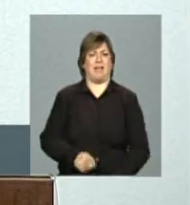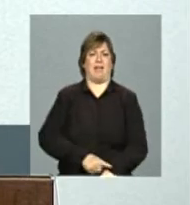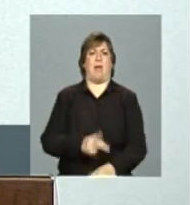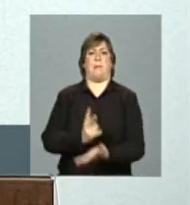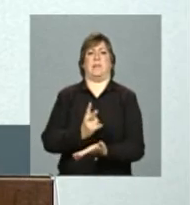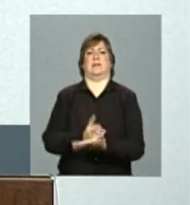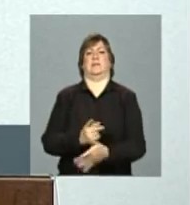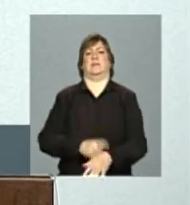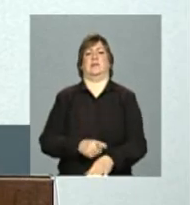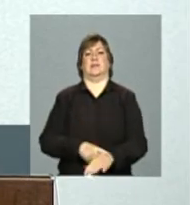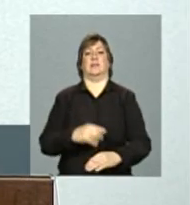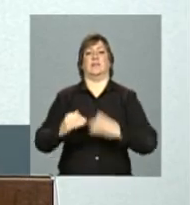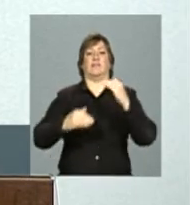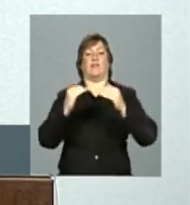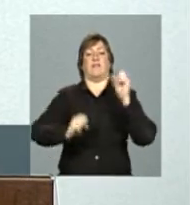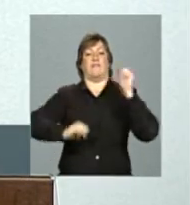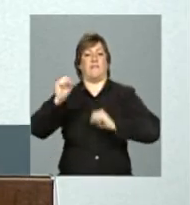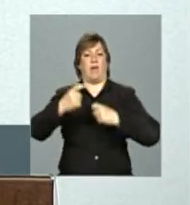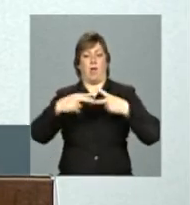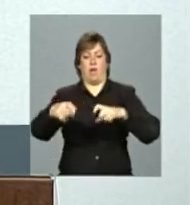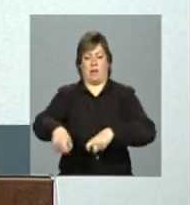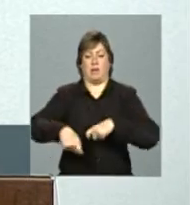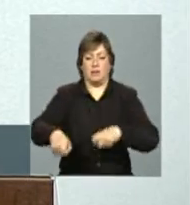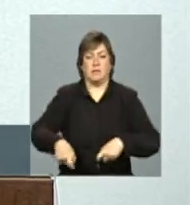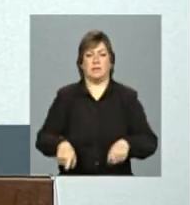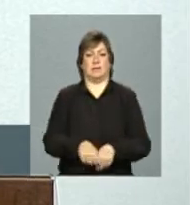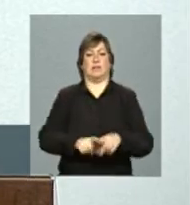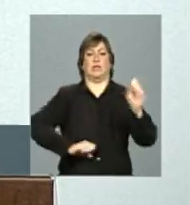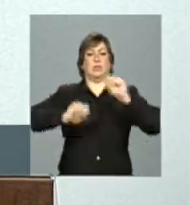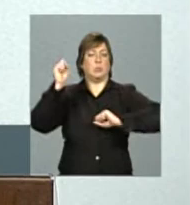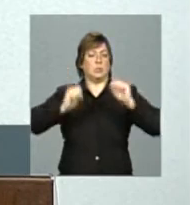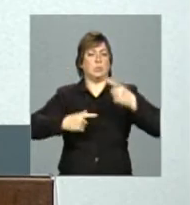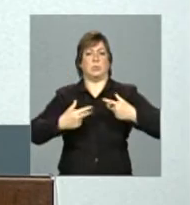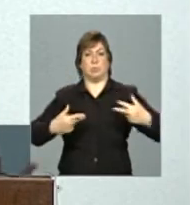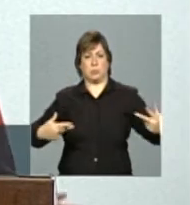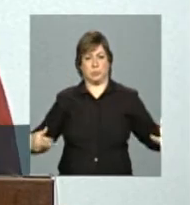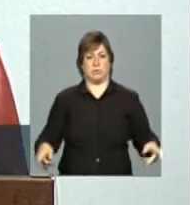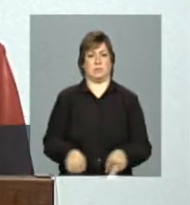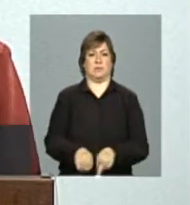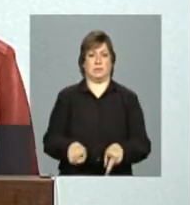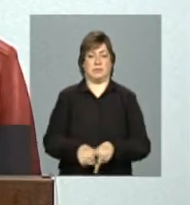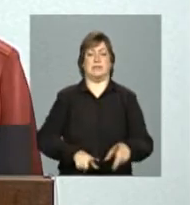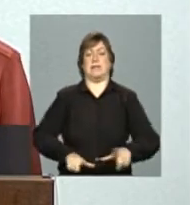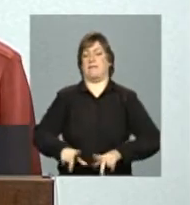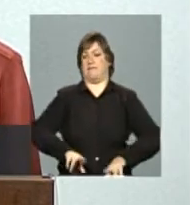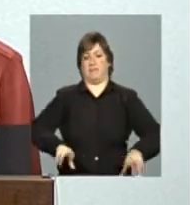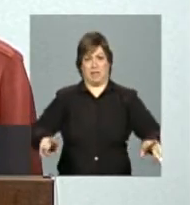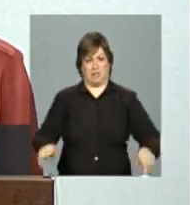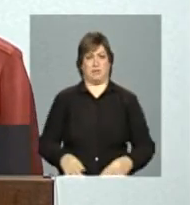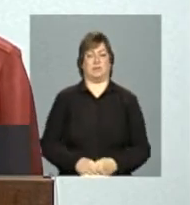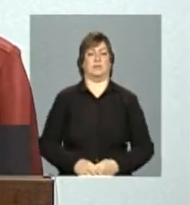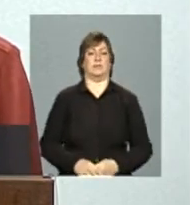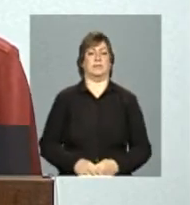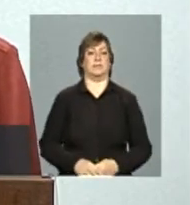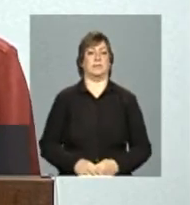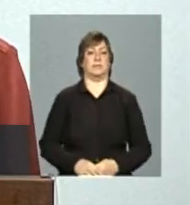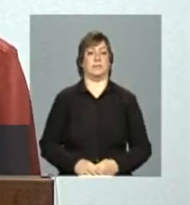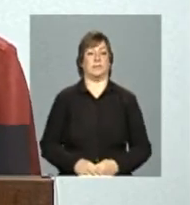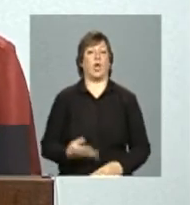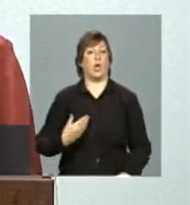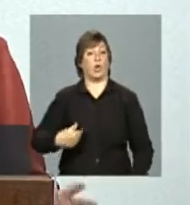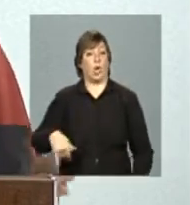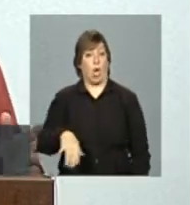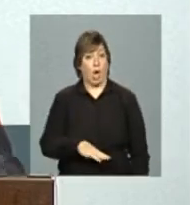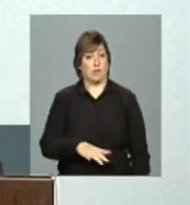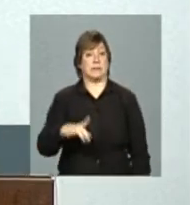tempo desenvolver sua produção agrícola sua produção industrial e seu serviço nós